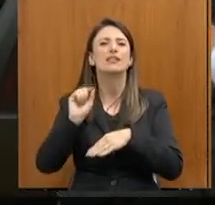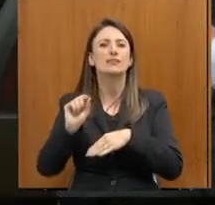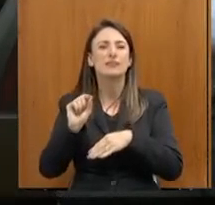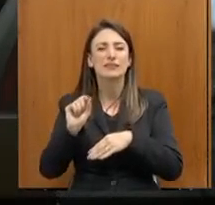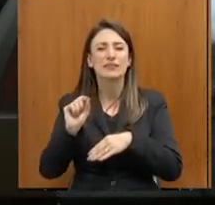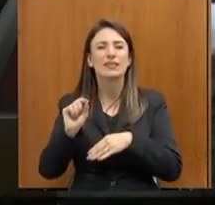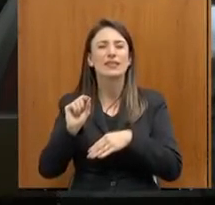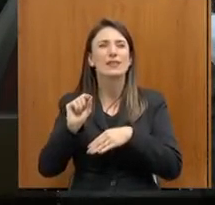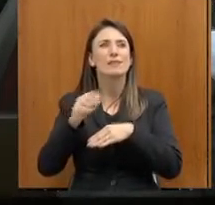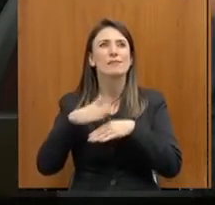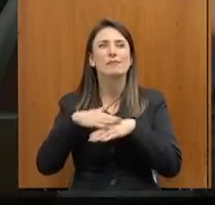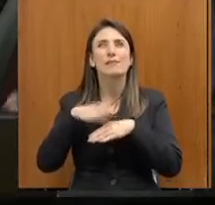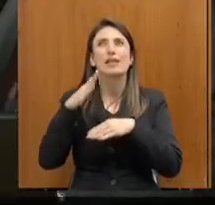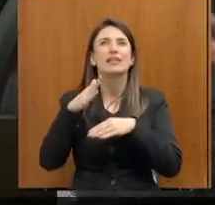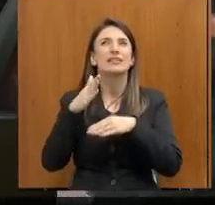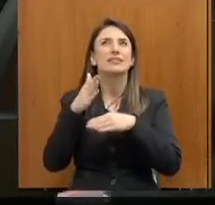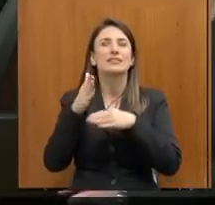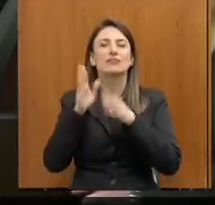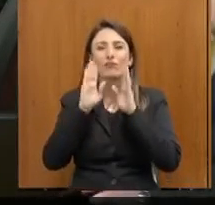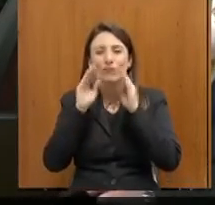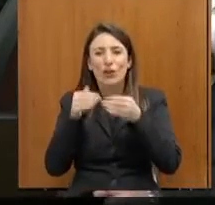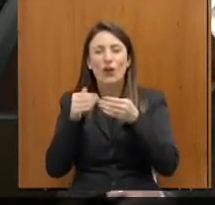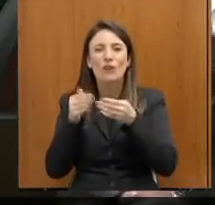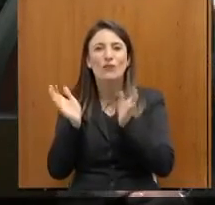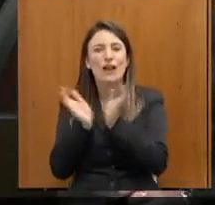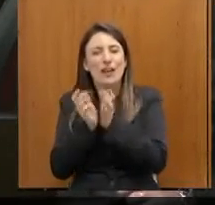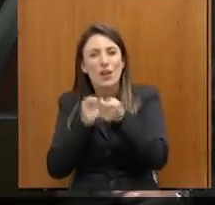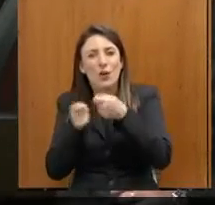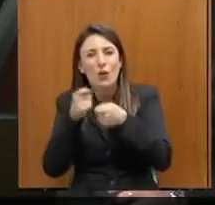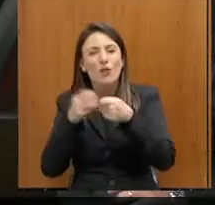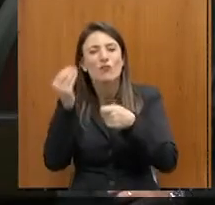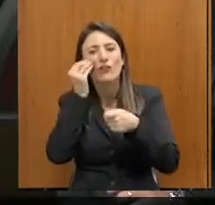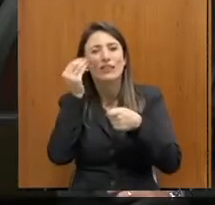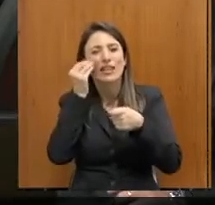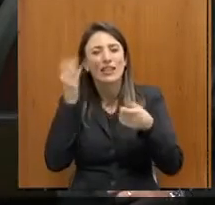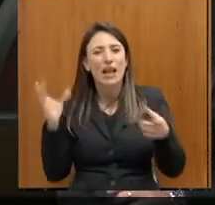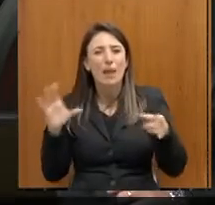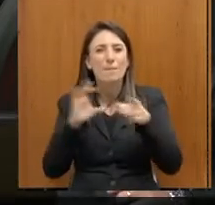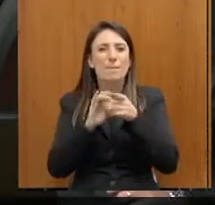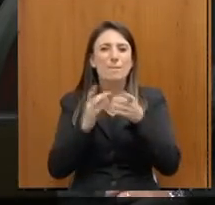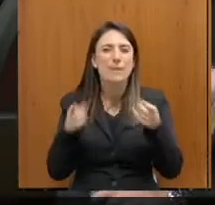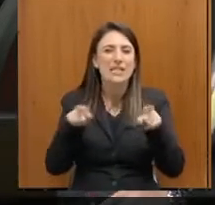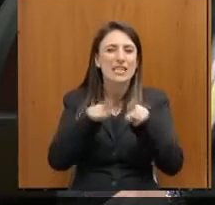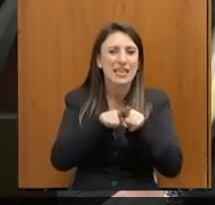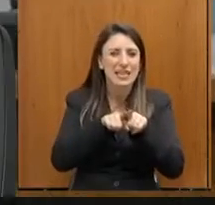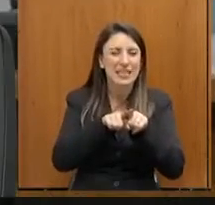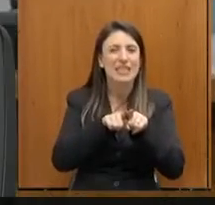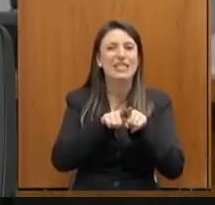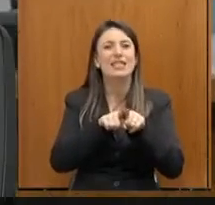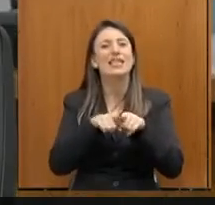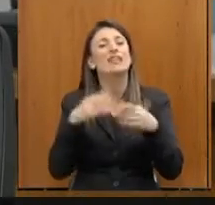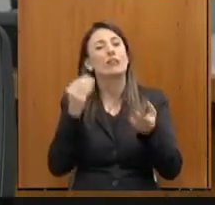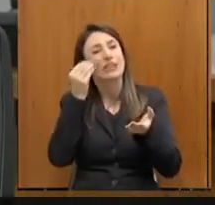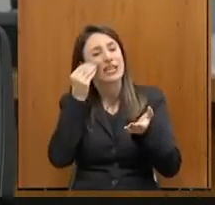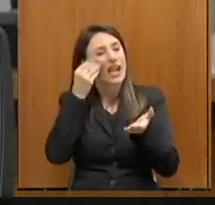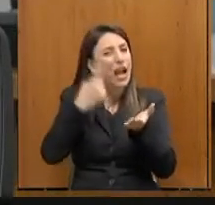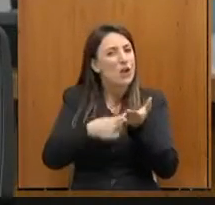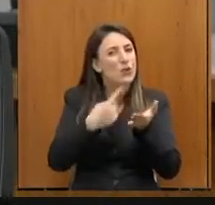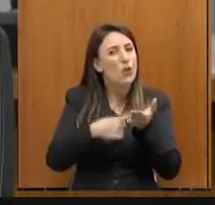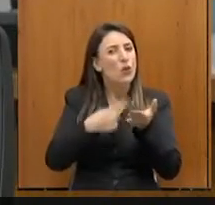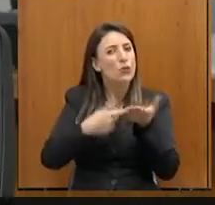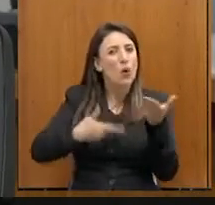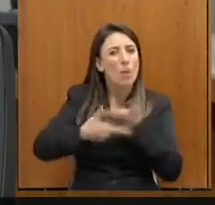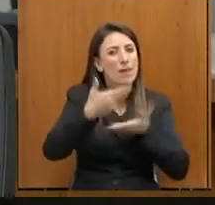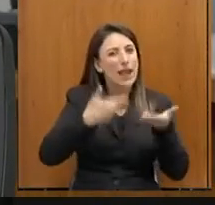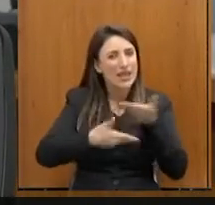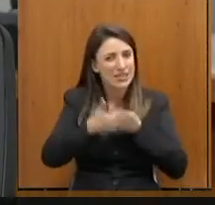social Mas também de aumento econômico vamos fazer a parceria indene em breve ensinaremos o acordo de cooperação em que a gente